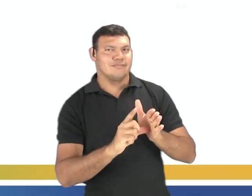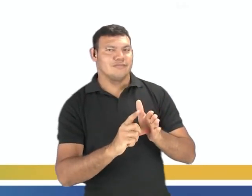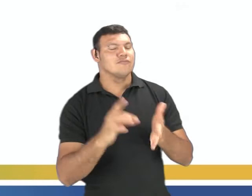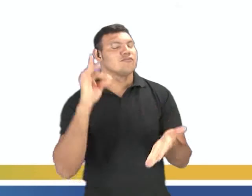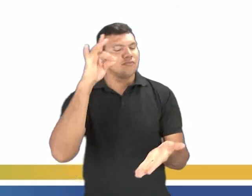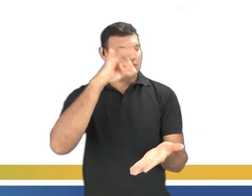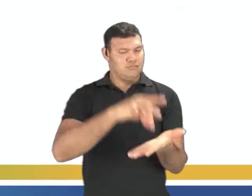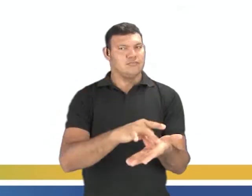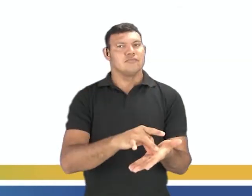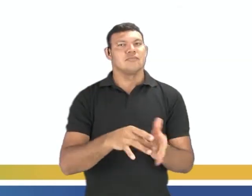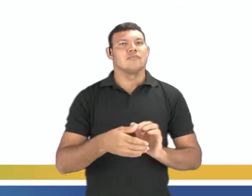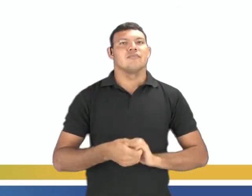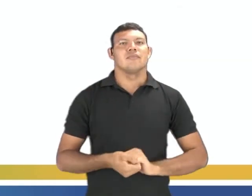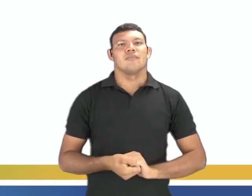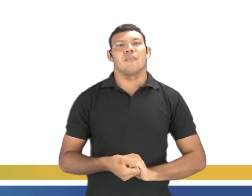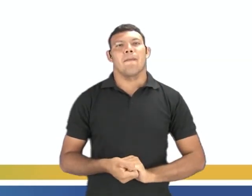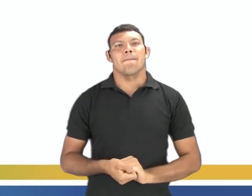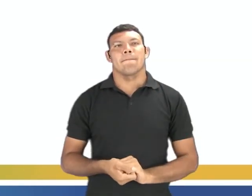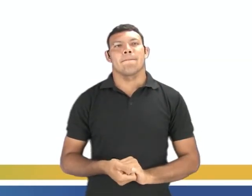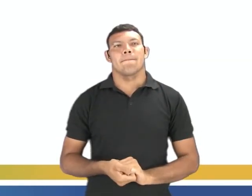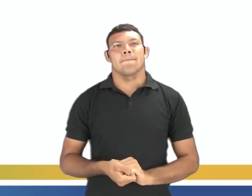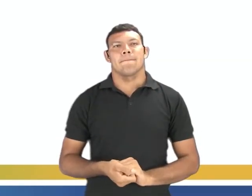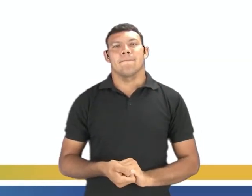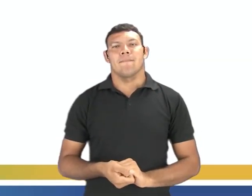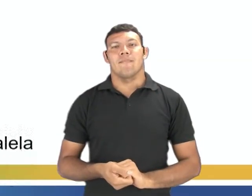aula, então isso aí é verdade.